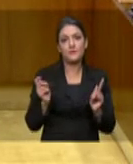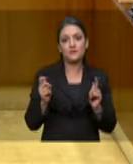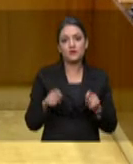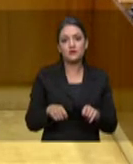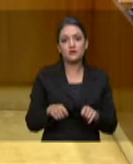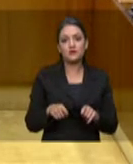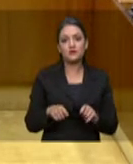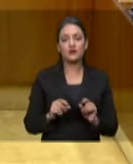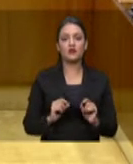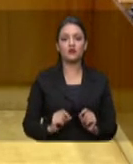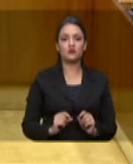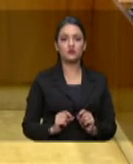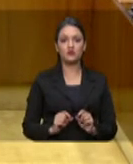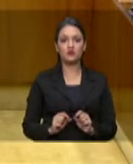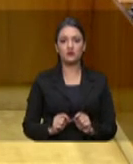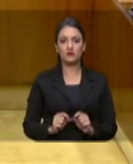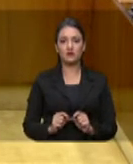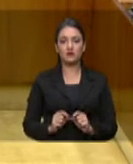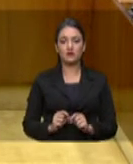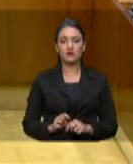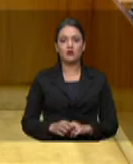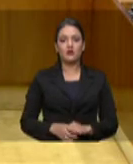uma jurisprudência já